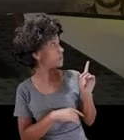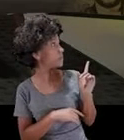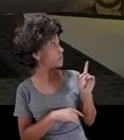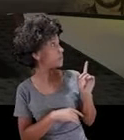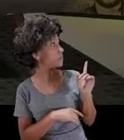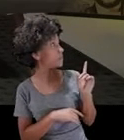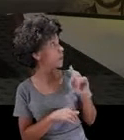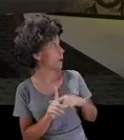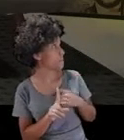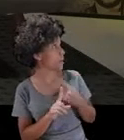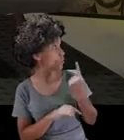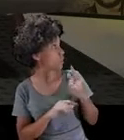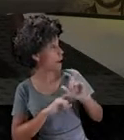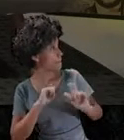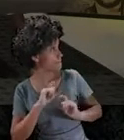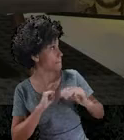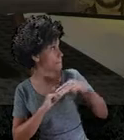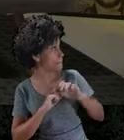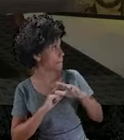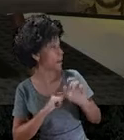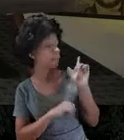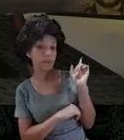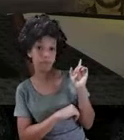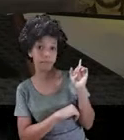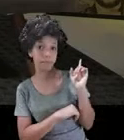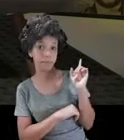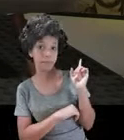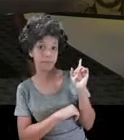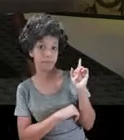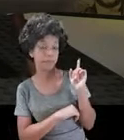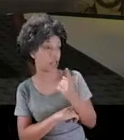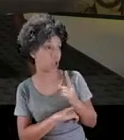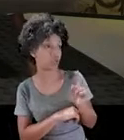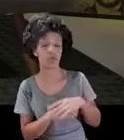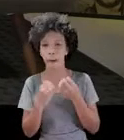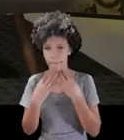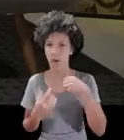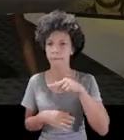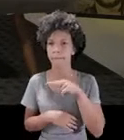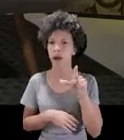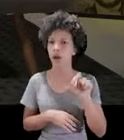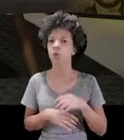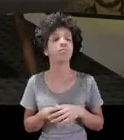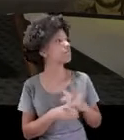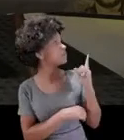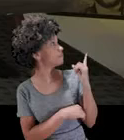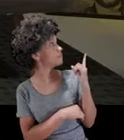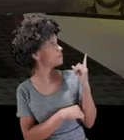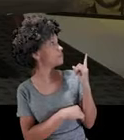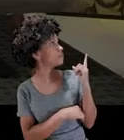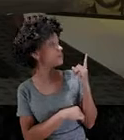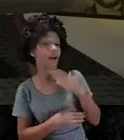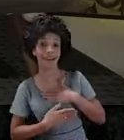Já vai dormir é Olá boa Marcão